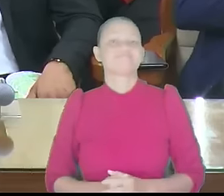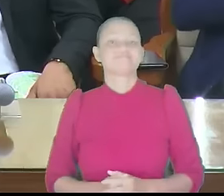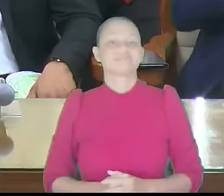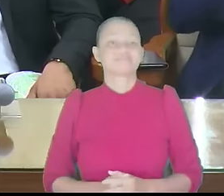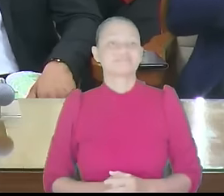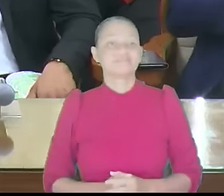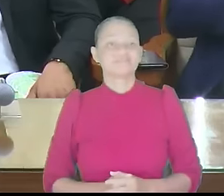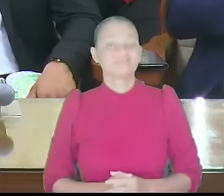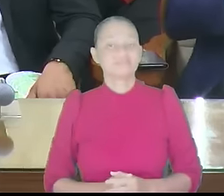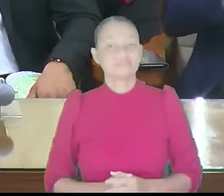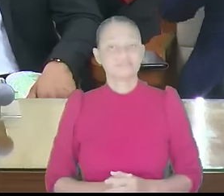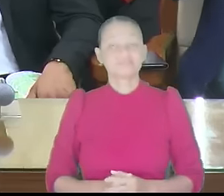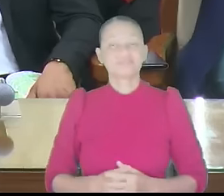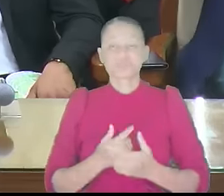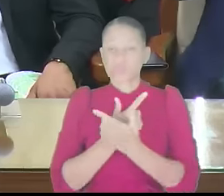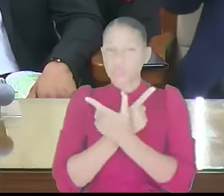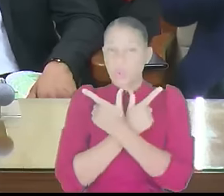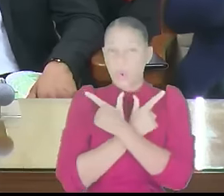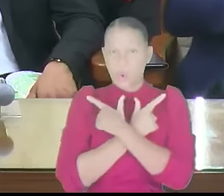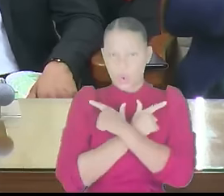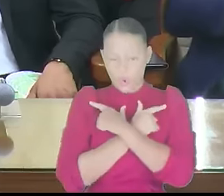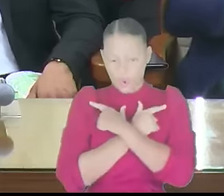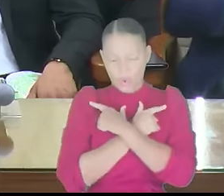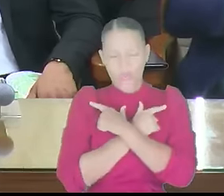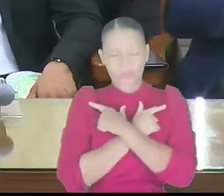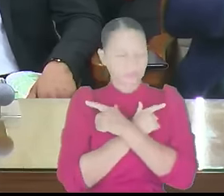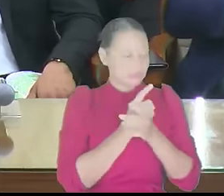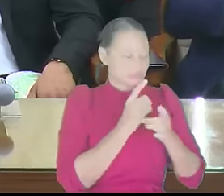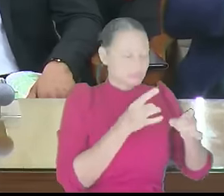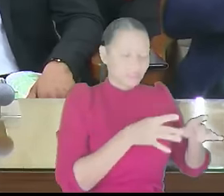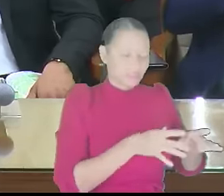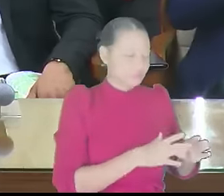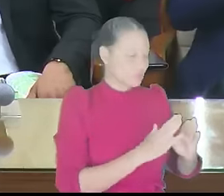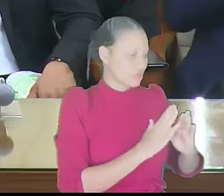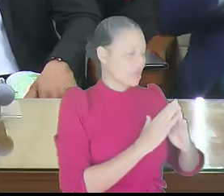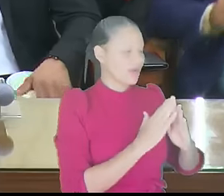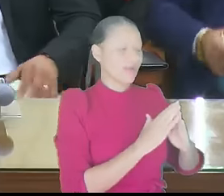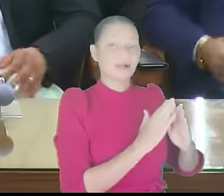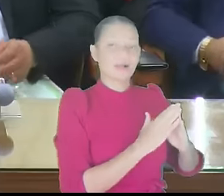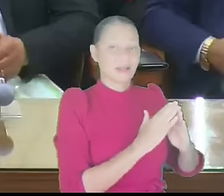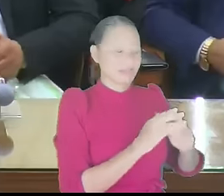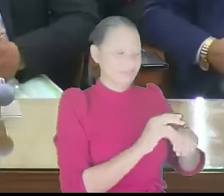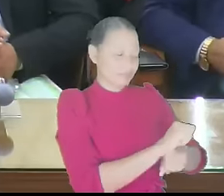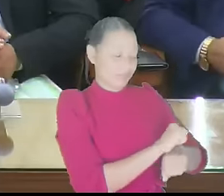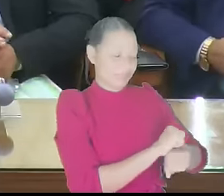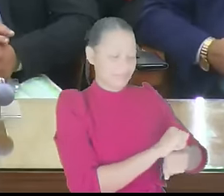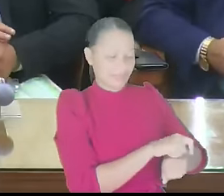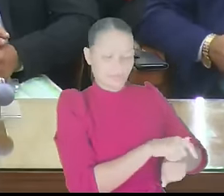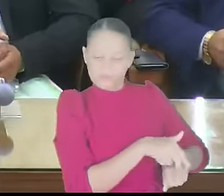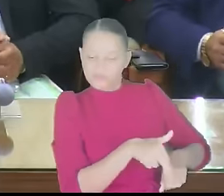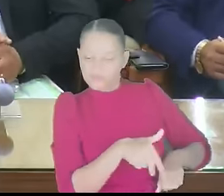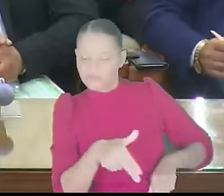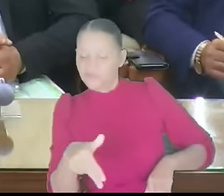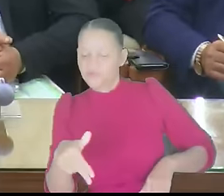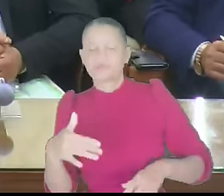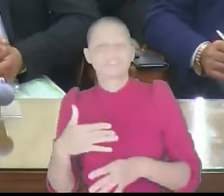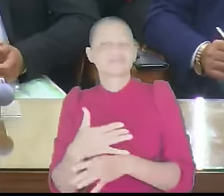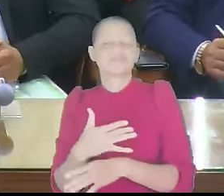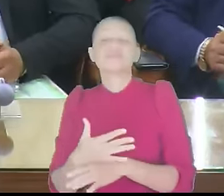Ló deixou a casa de Abraão e foi para a cidade. Qual cidade Ló foi quando deixou a casa de